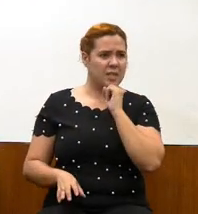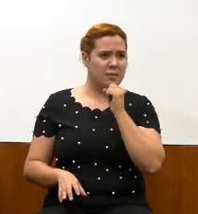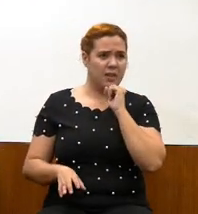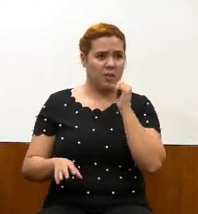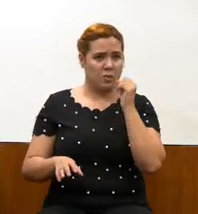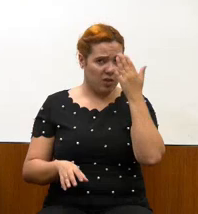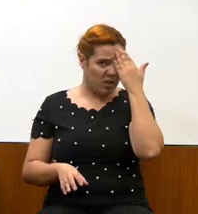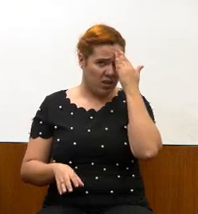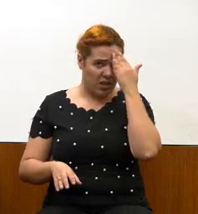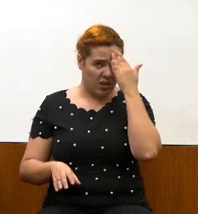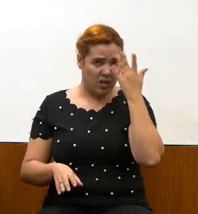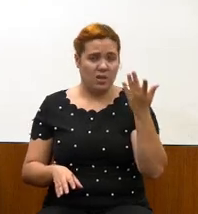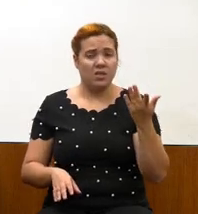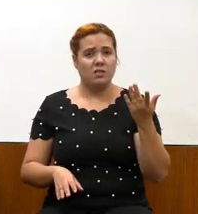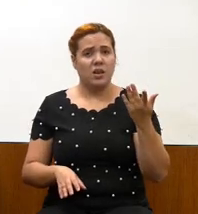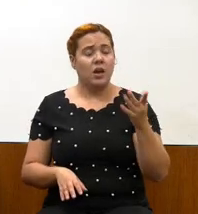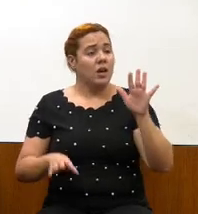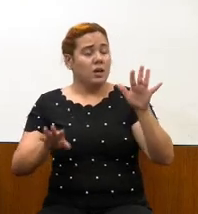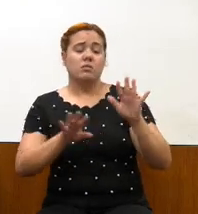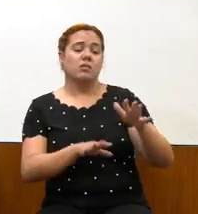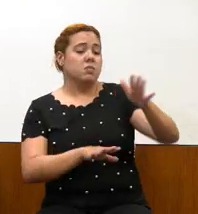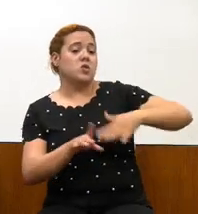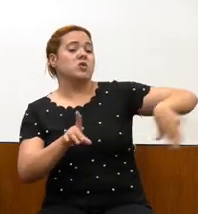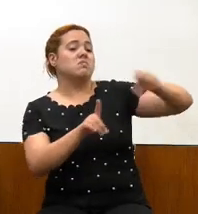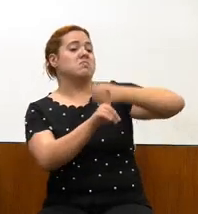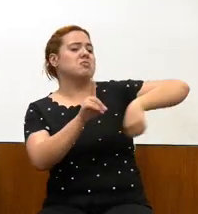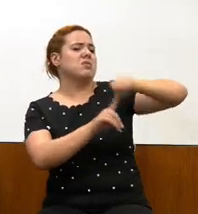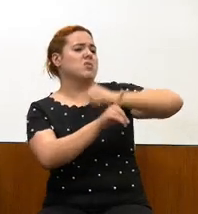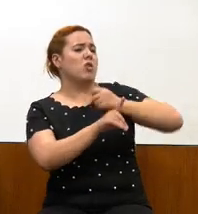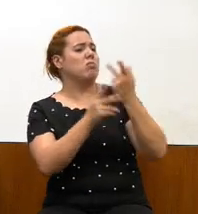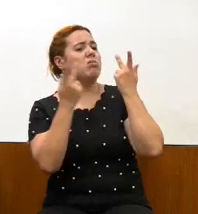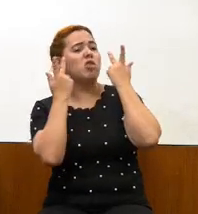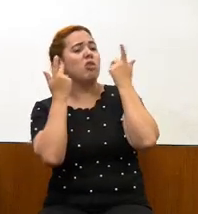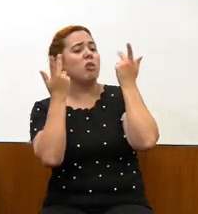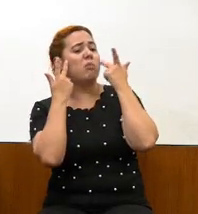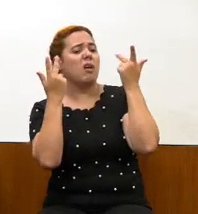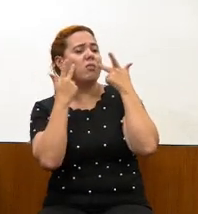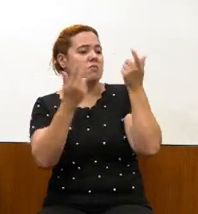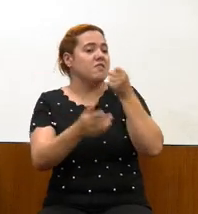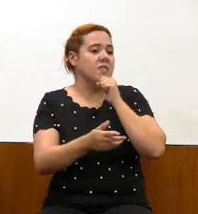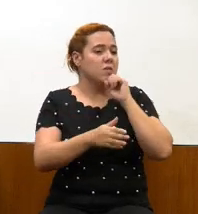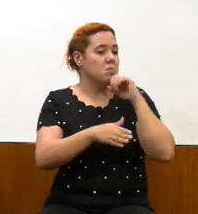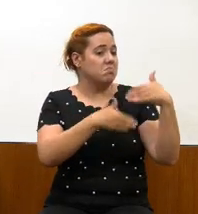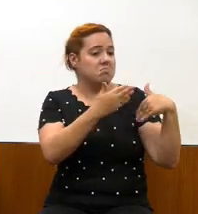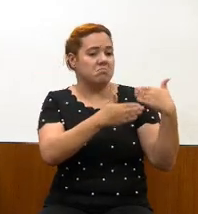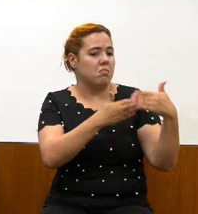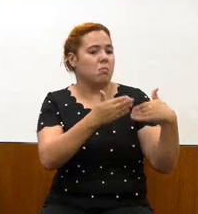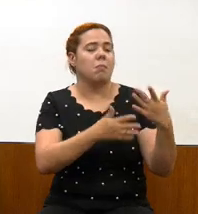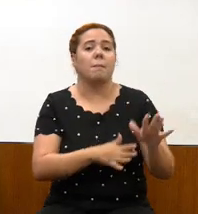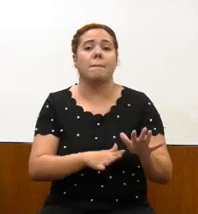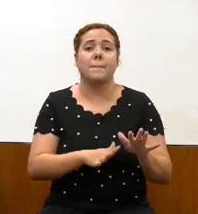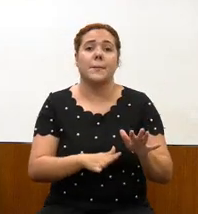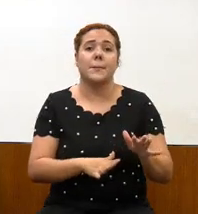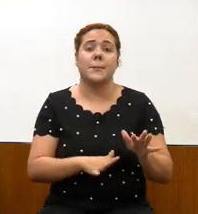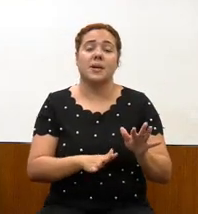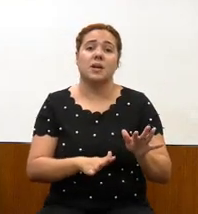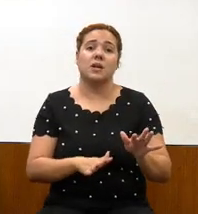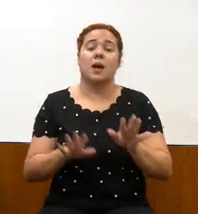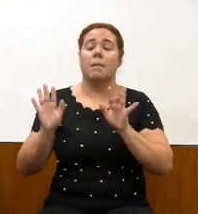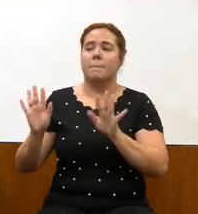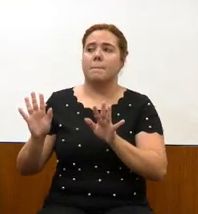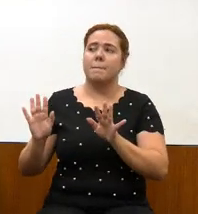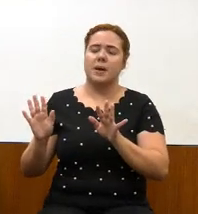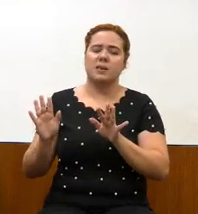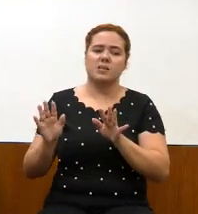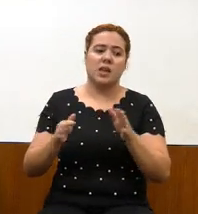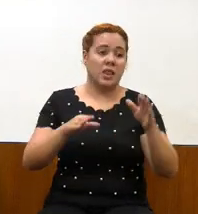população em geral, o tema de envelhecimento é um tema que ele existe, ele está abrangente, ele está aí, mas são assuntos que a gente não conversa